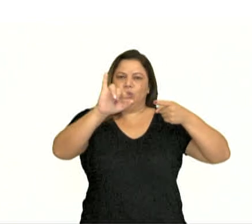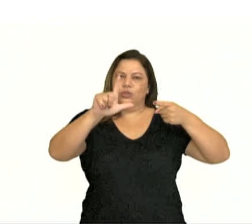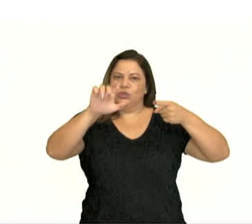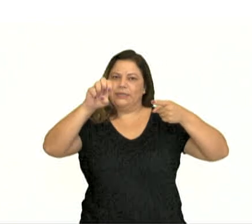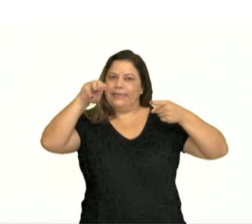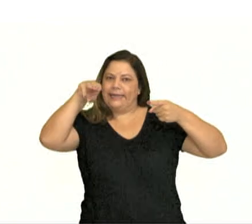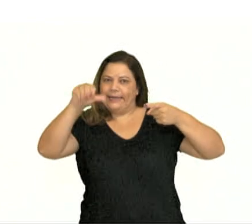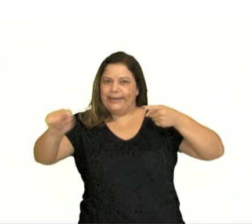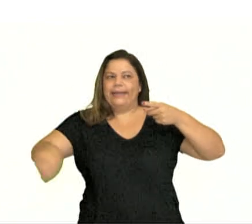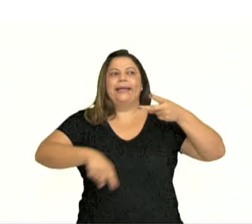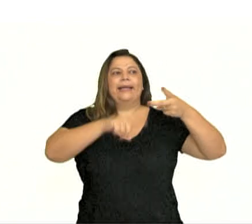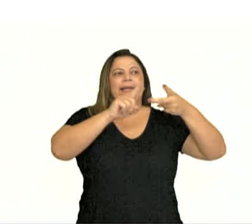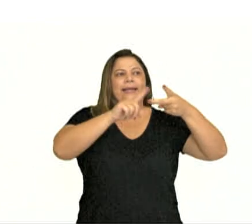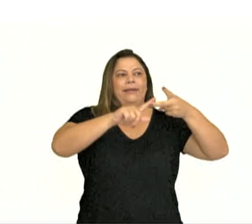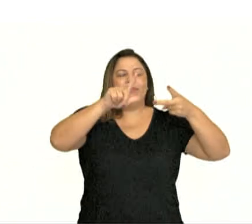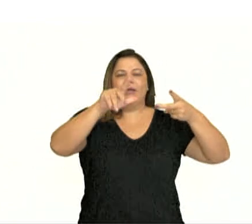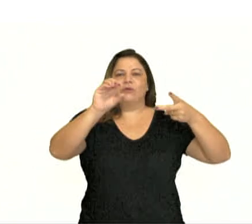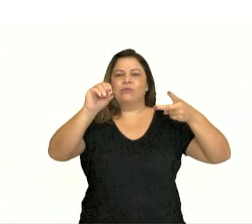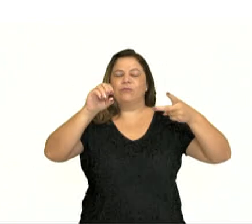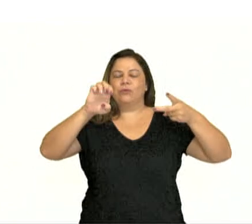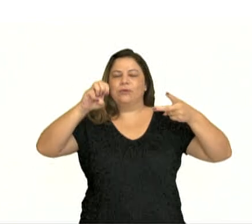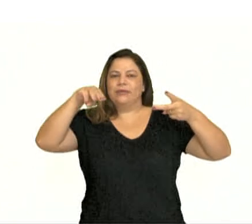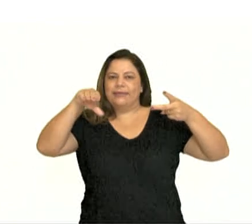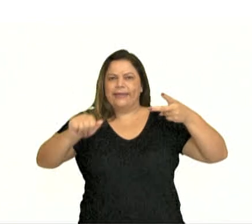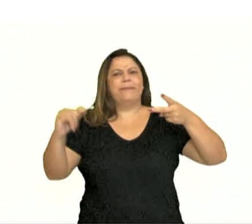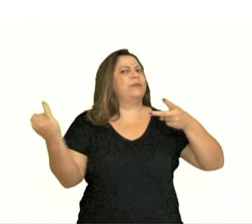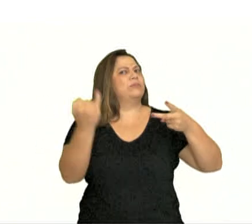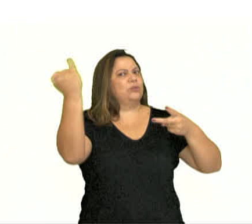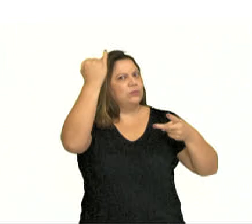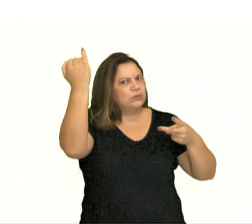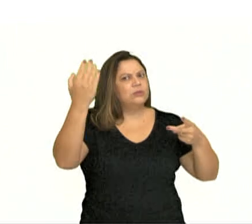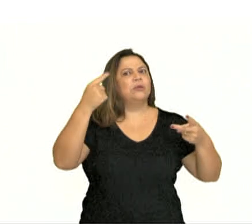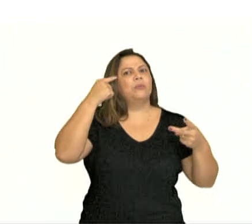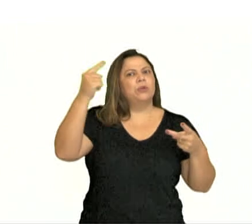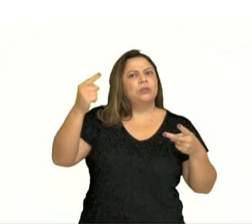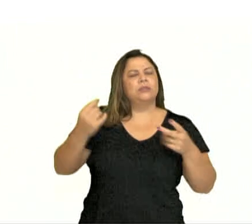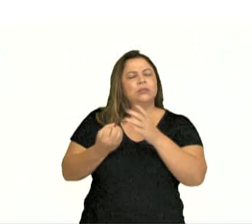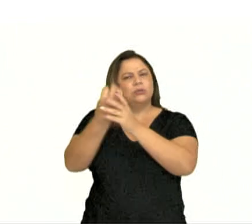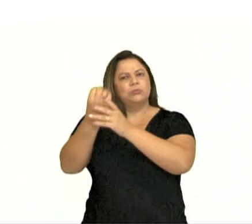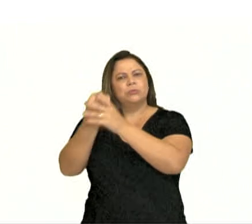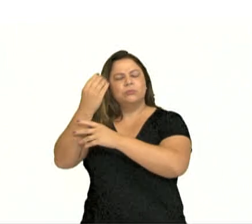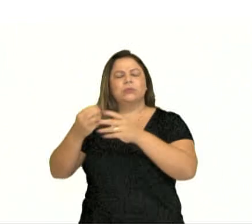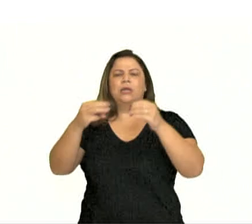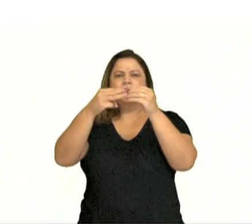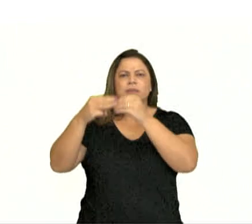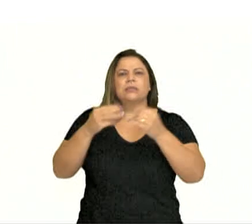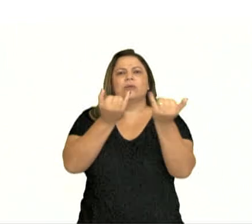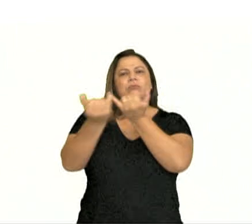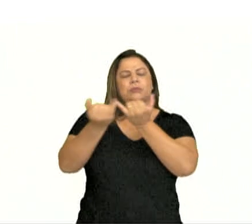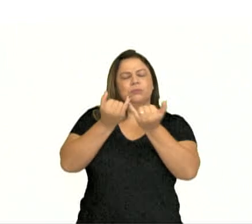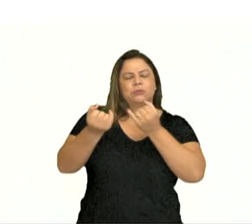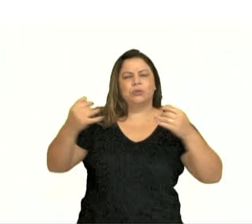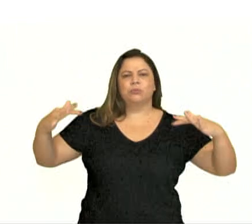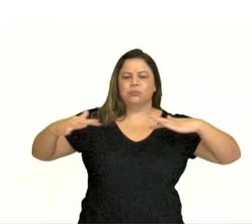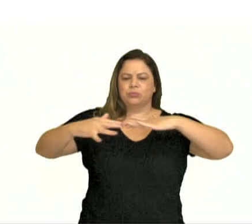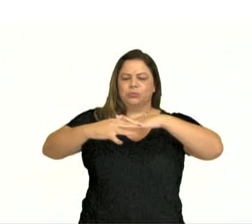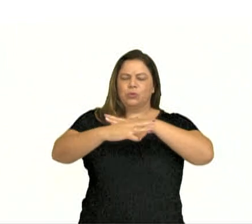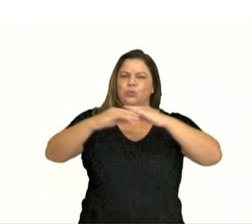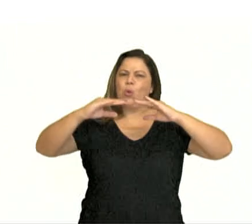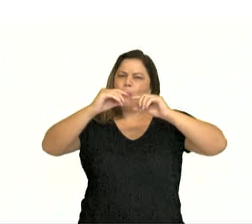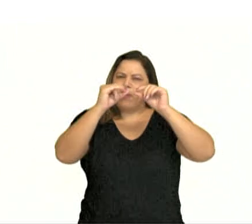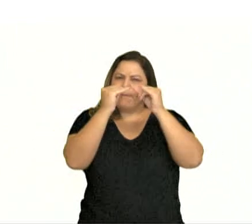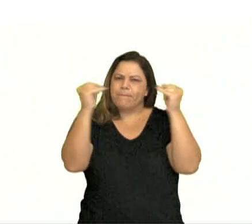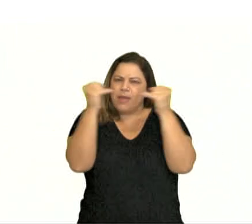floema, muito importantes para a planta. Muitas de suas células são semelhantes a tubos bem fininhos.